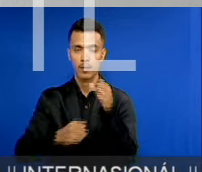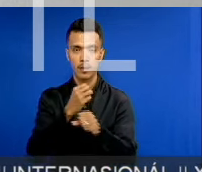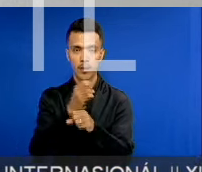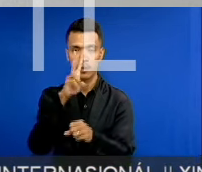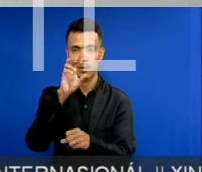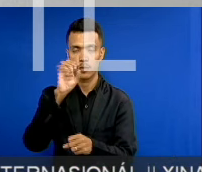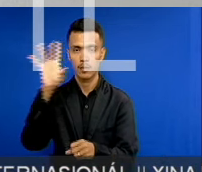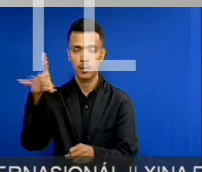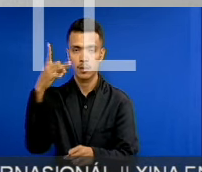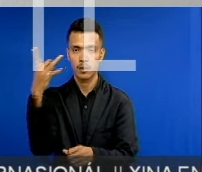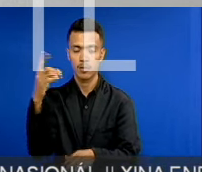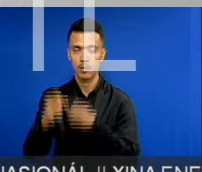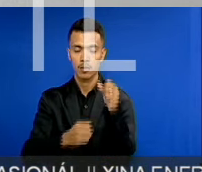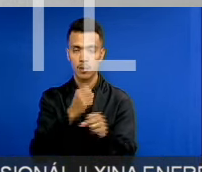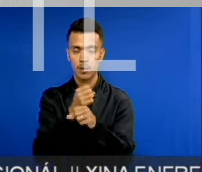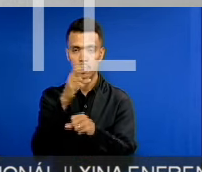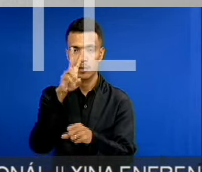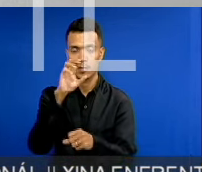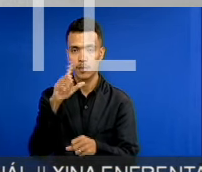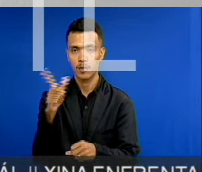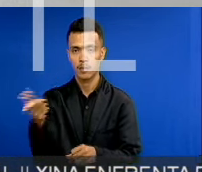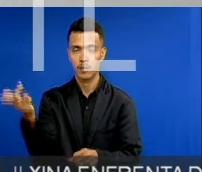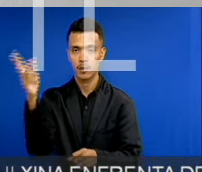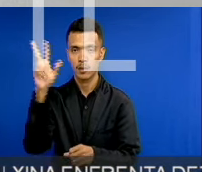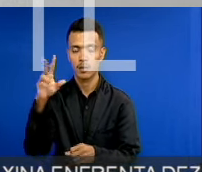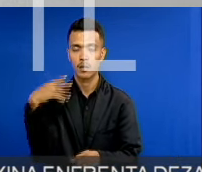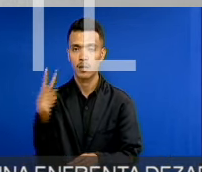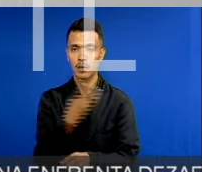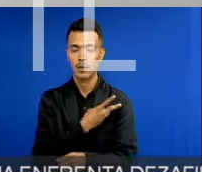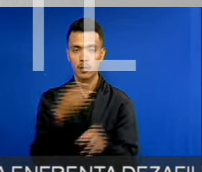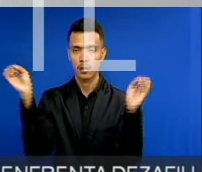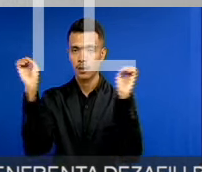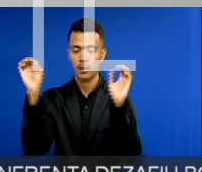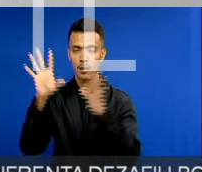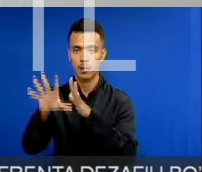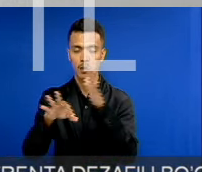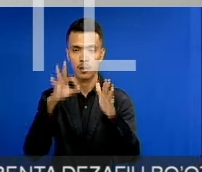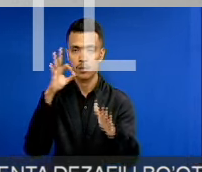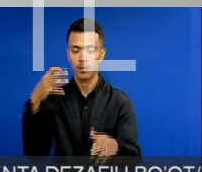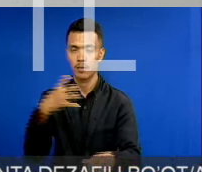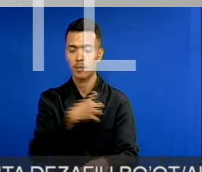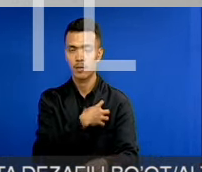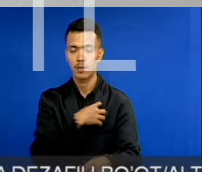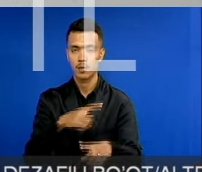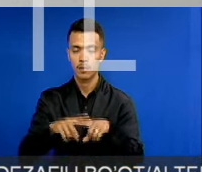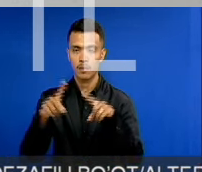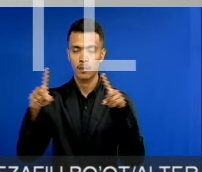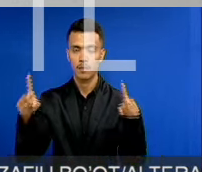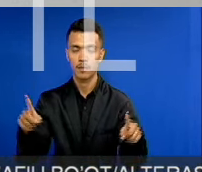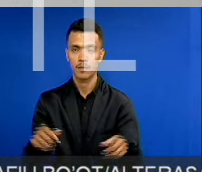to 2023 nene ita la halau recrutamento ita la recrutamento entao